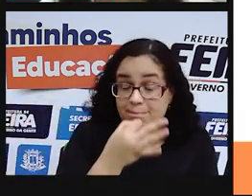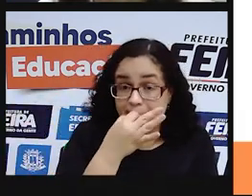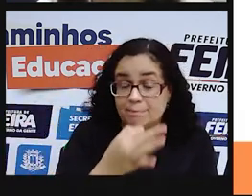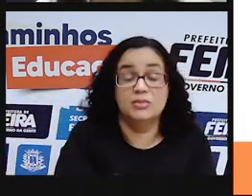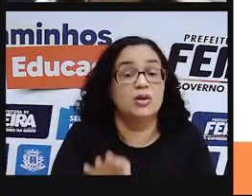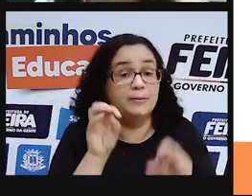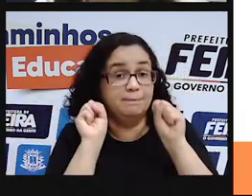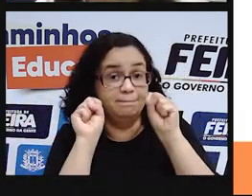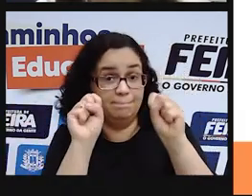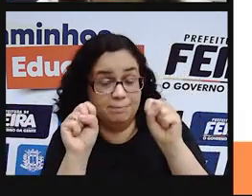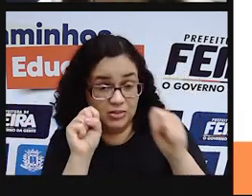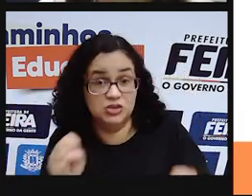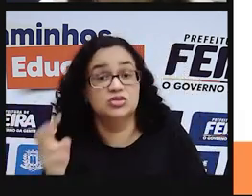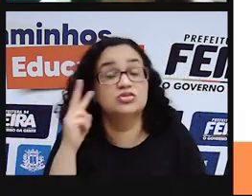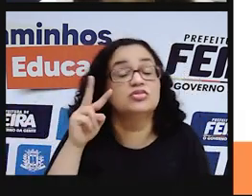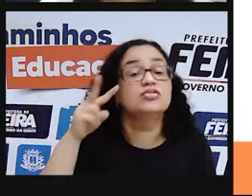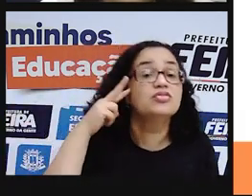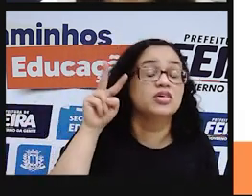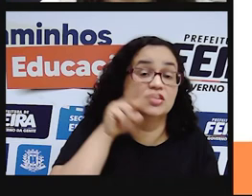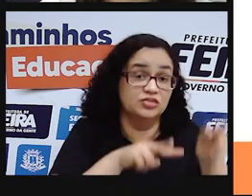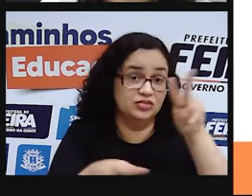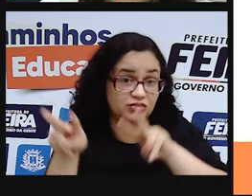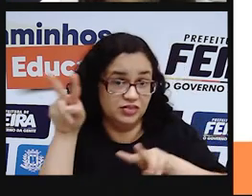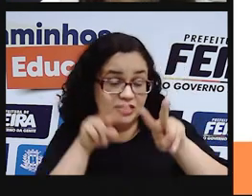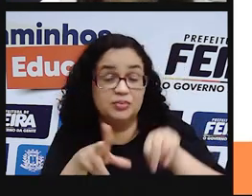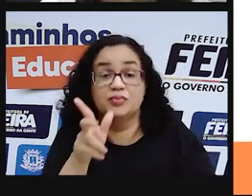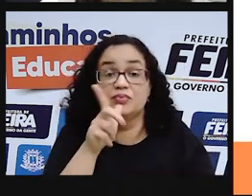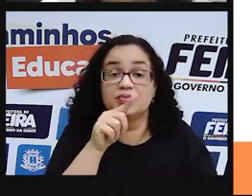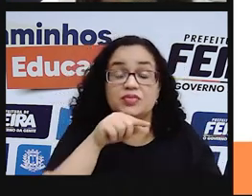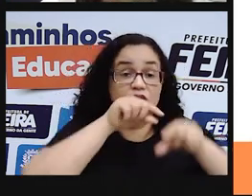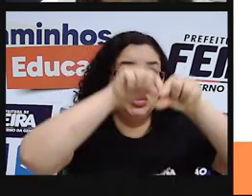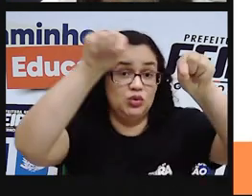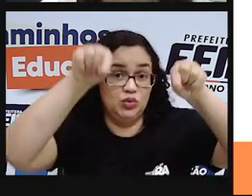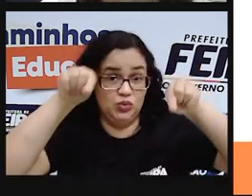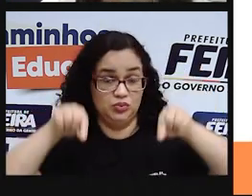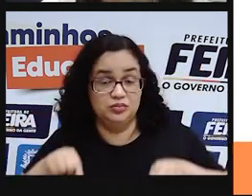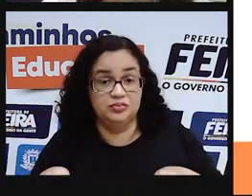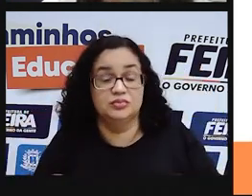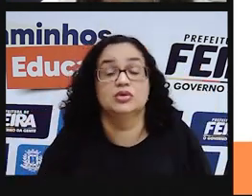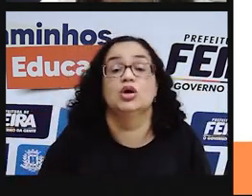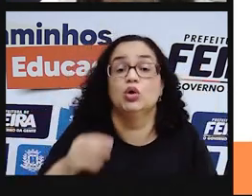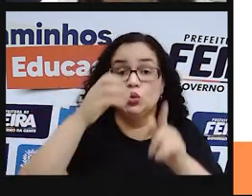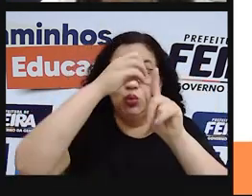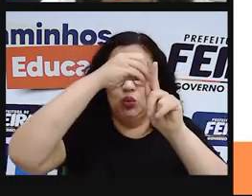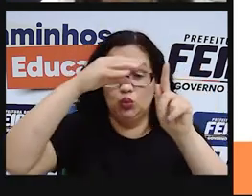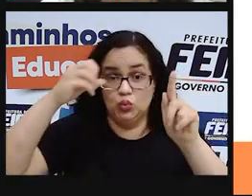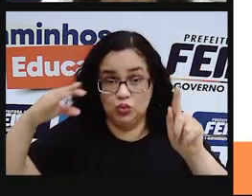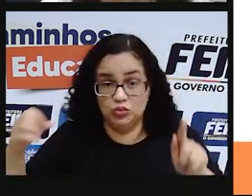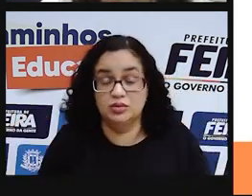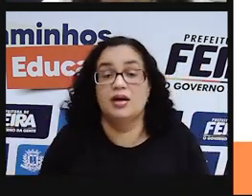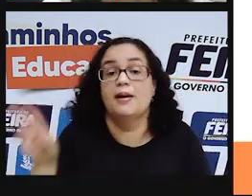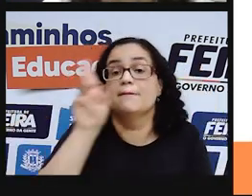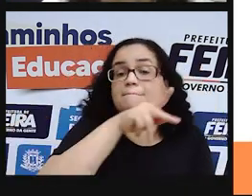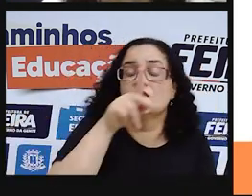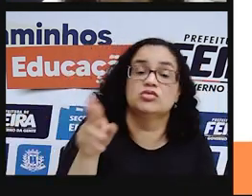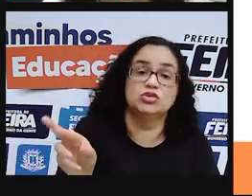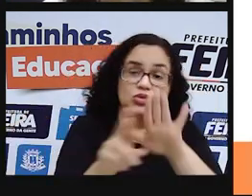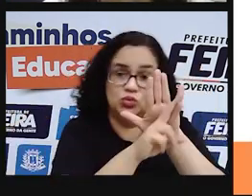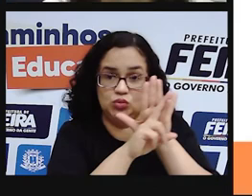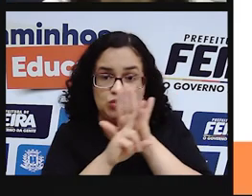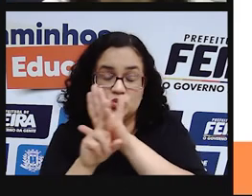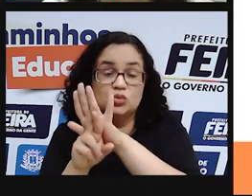a possibilidade da gente visualizar as nossas Lagoas através dessa ferramenta do Google mas é para agora vai